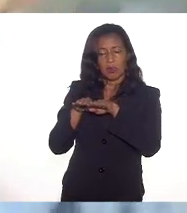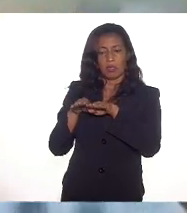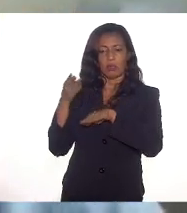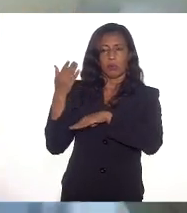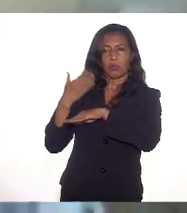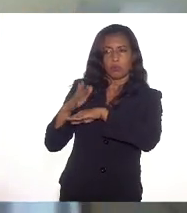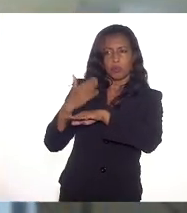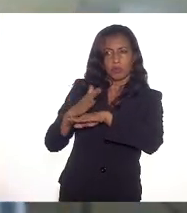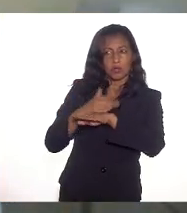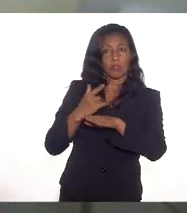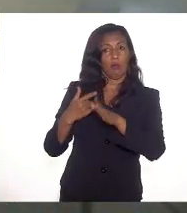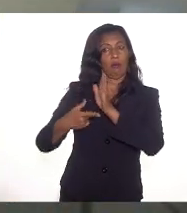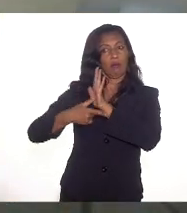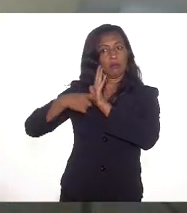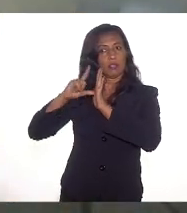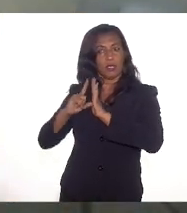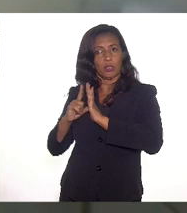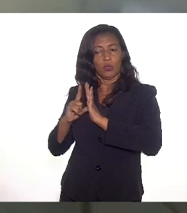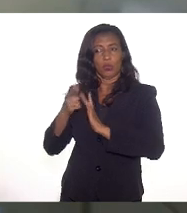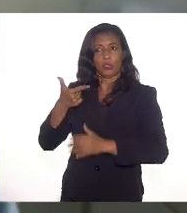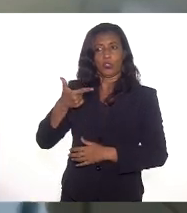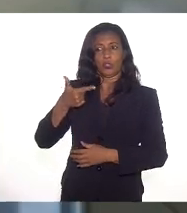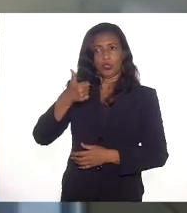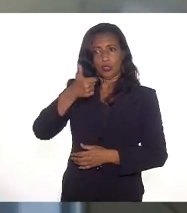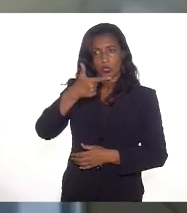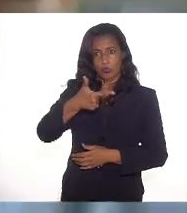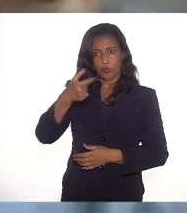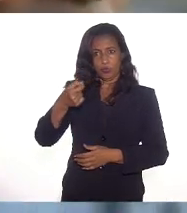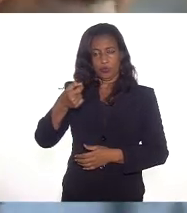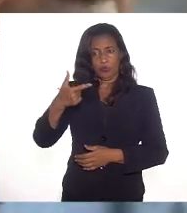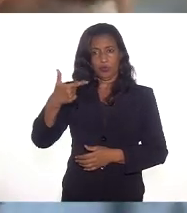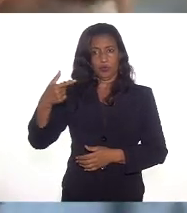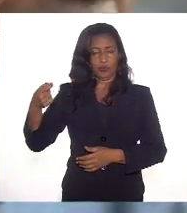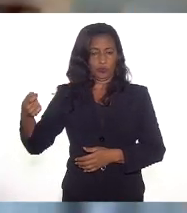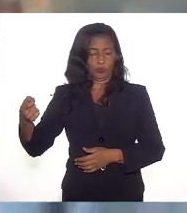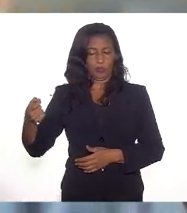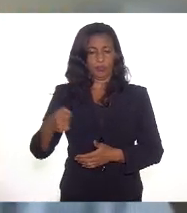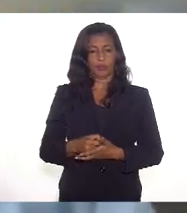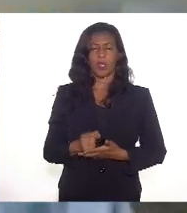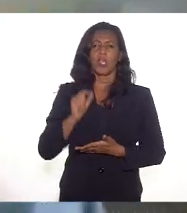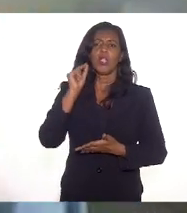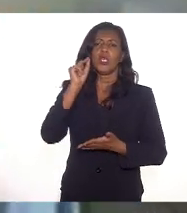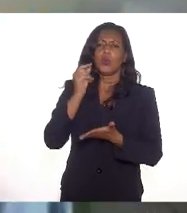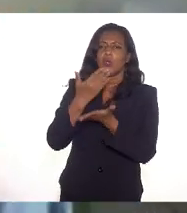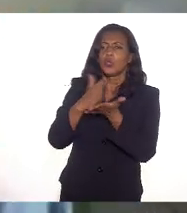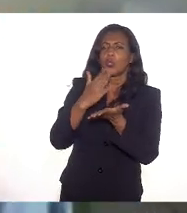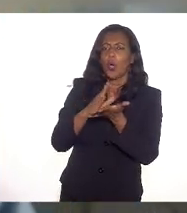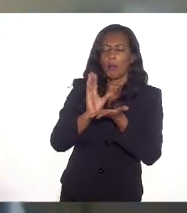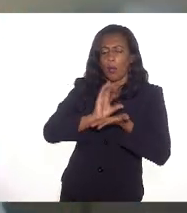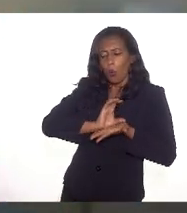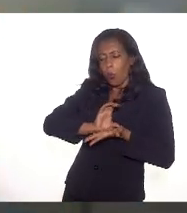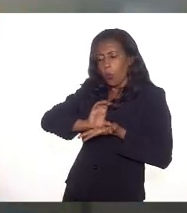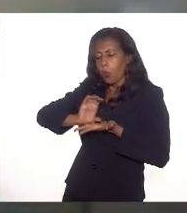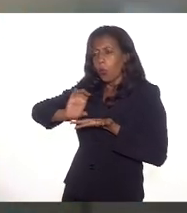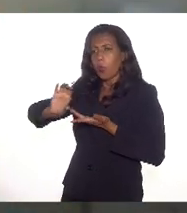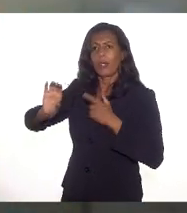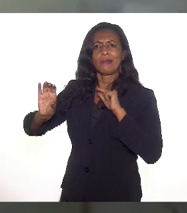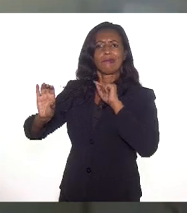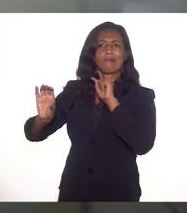exercícios anteriores de 20. E o que sobra para o orçamento do Estado